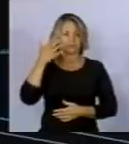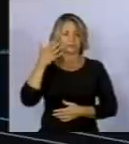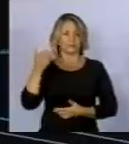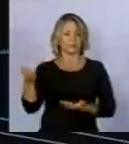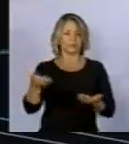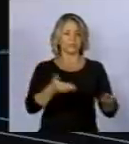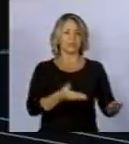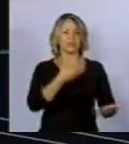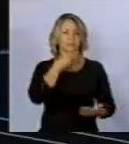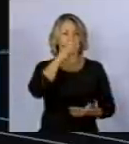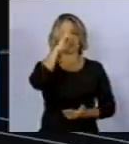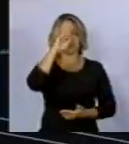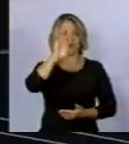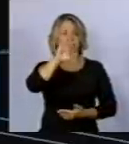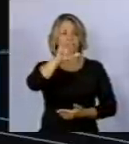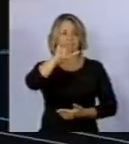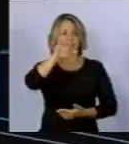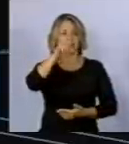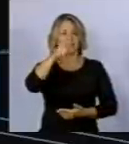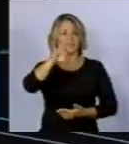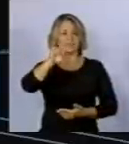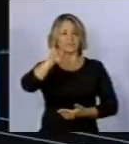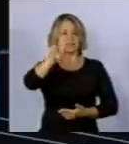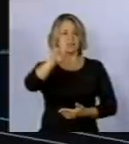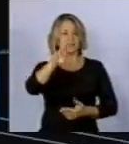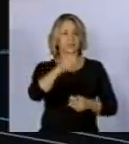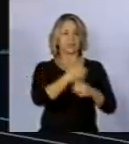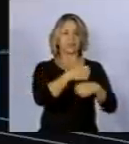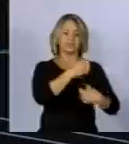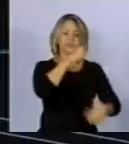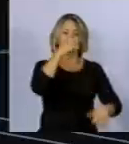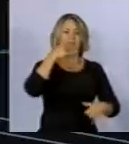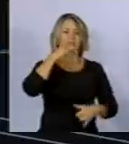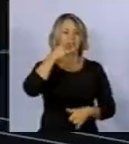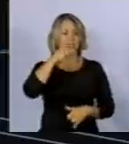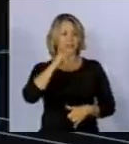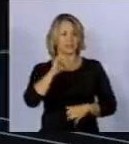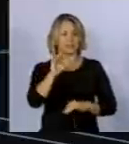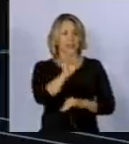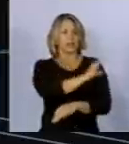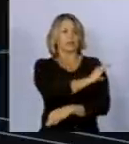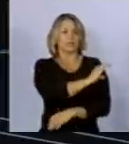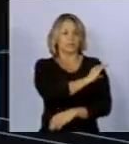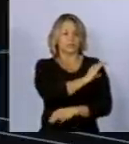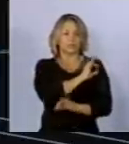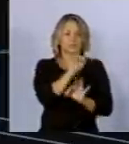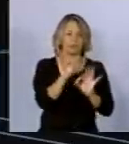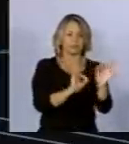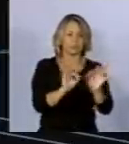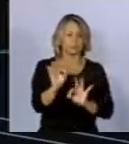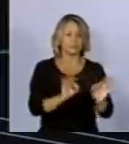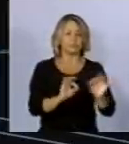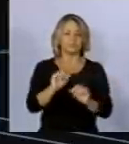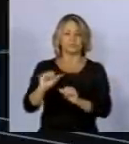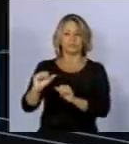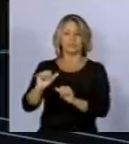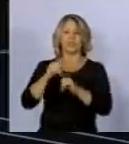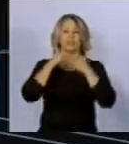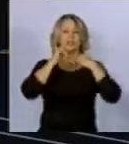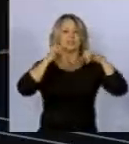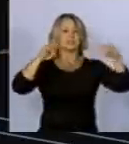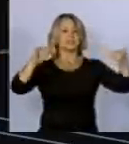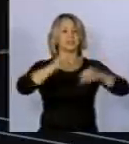Tribuna, o doutor Eliseu Pereira Vicente, engenheiro eletricista, economista e coordenador geral de monitoramento da transmissão